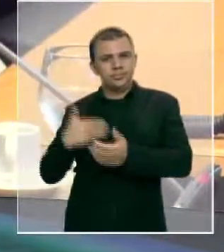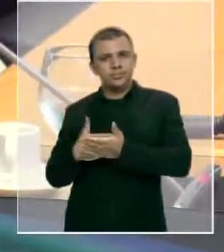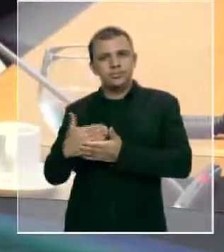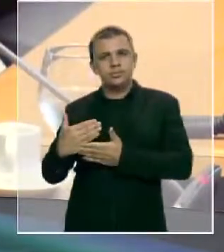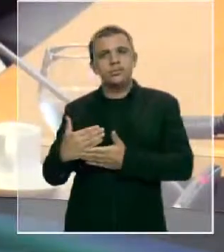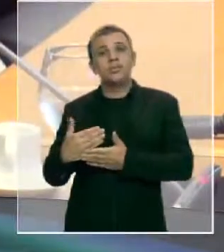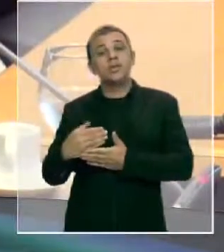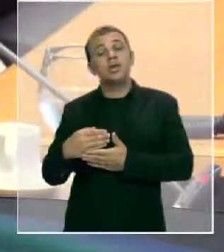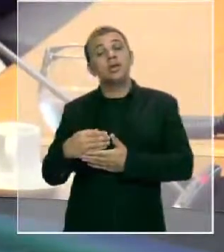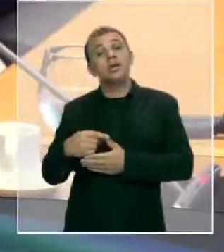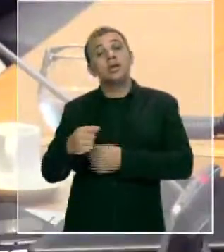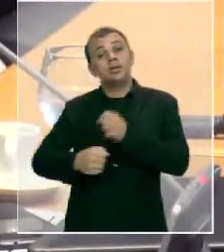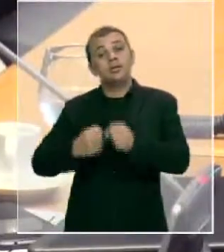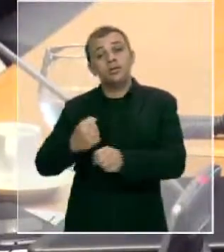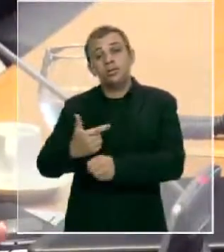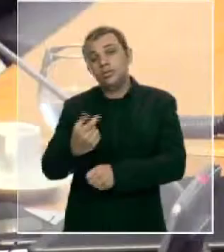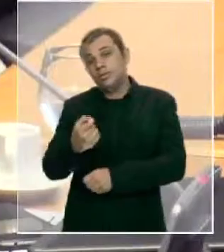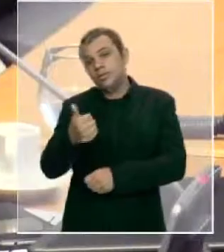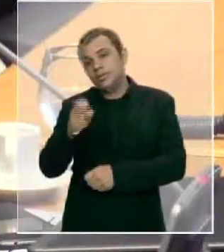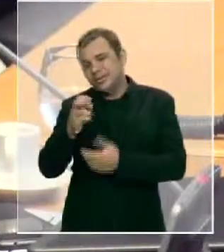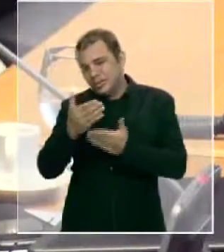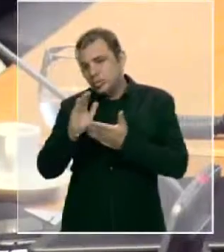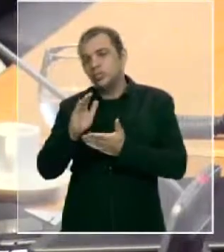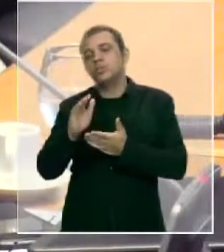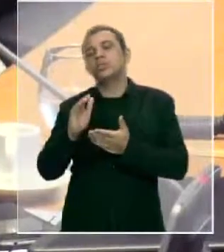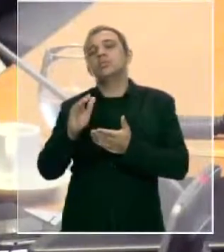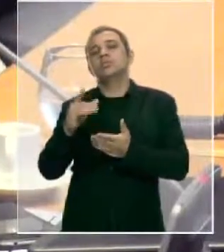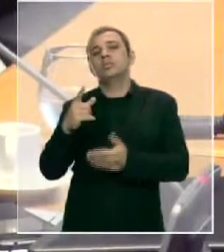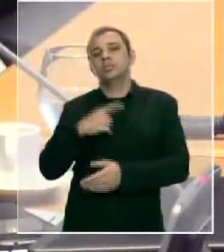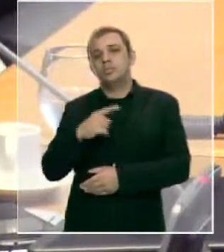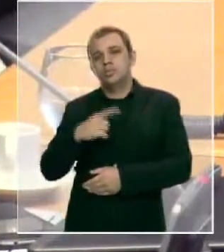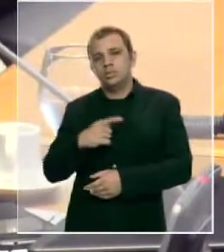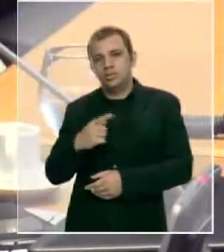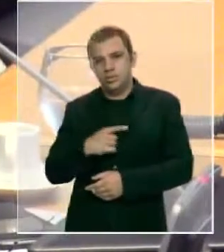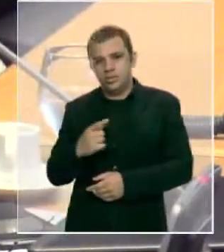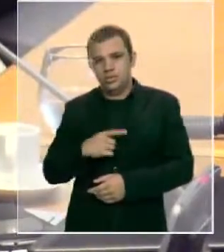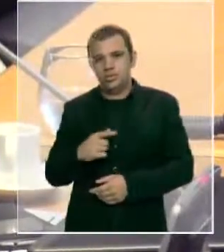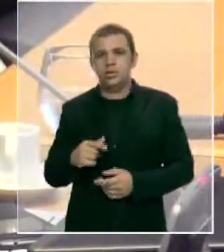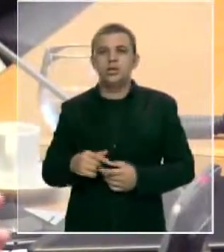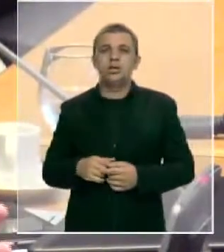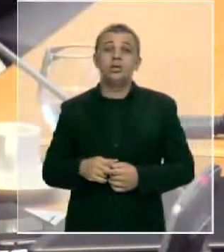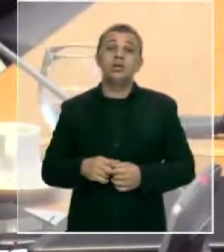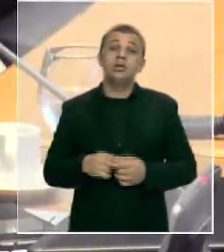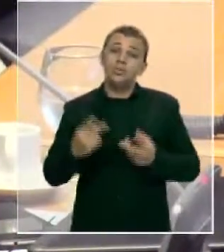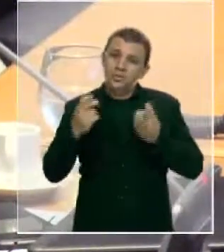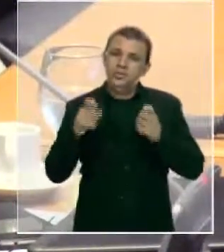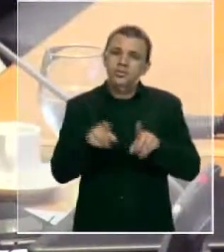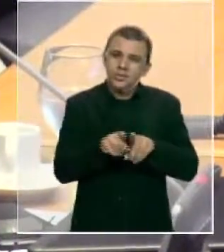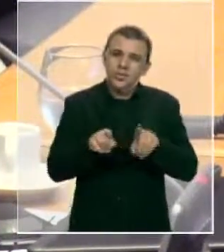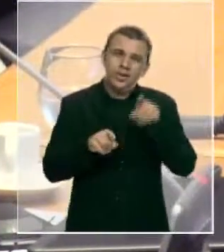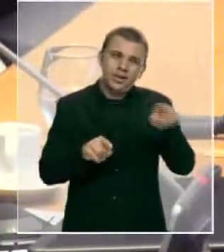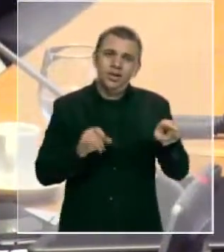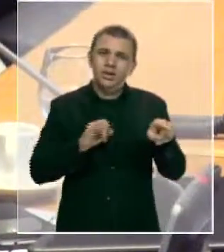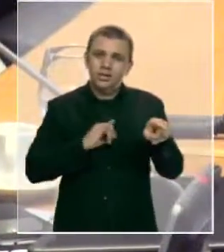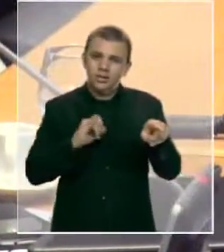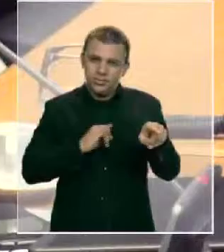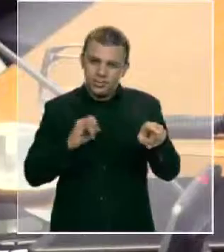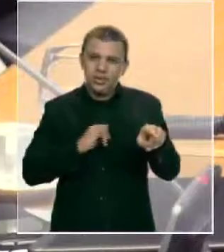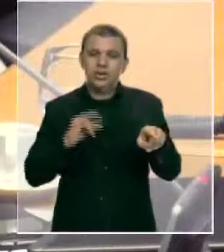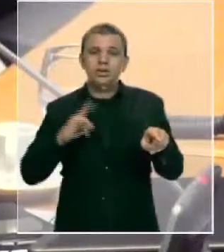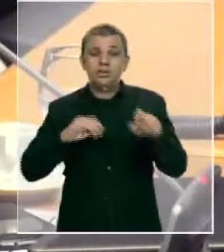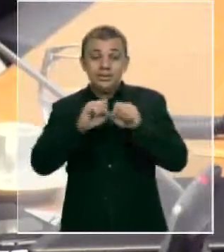início desse ano, porque teve alguns problemas. Você vê que o abastecimento lá é contínuo, é um dos maiores sistemas, é até maior do que o Italuís